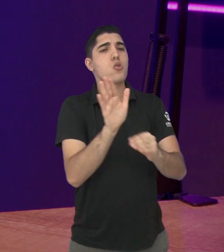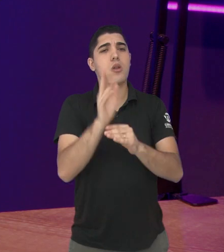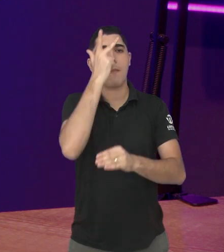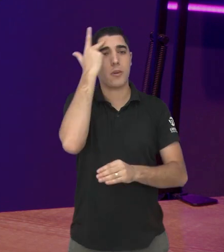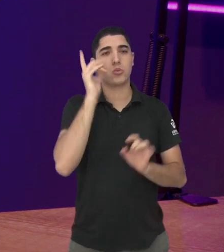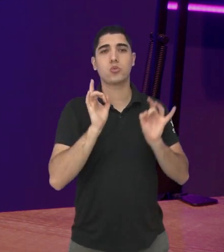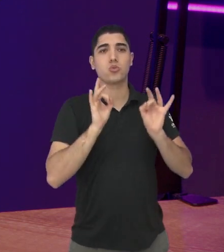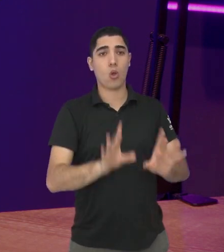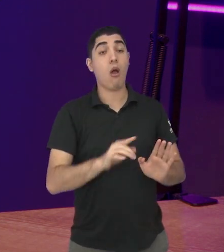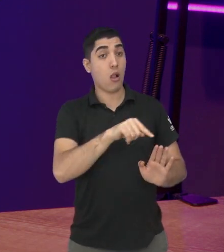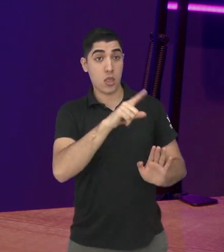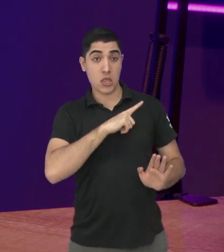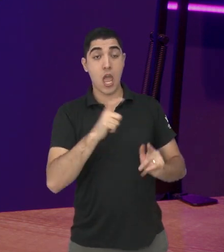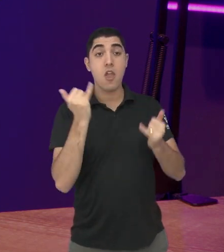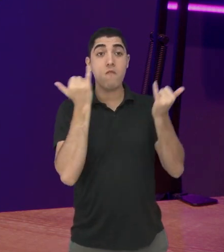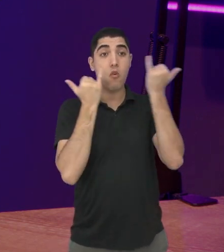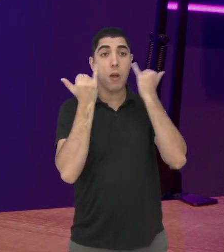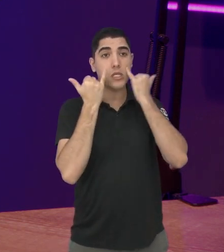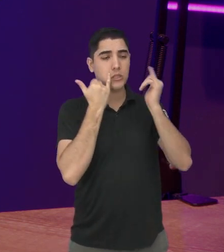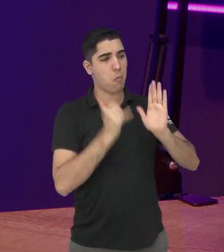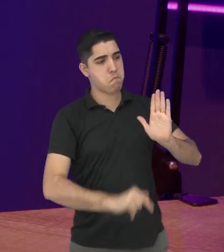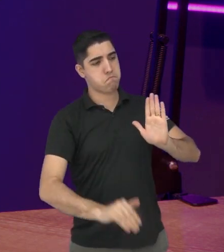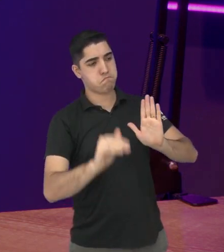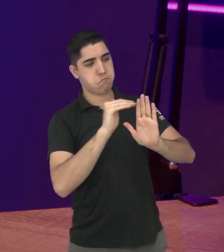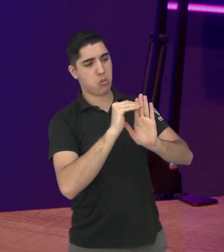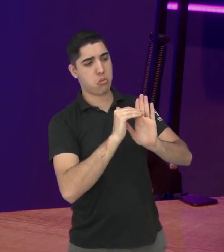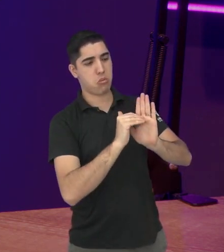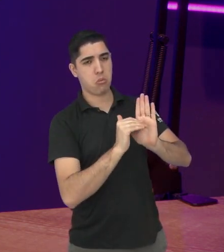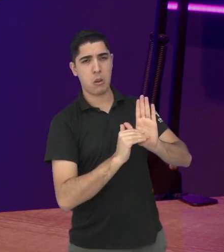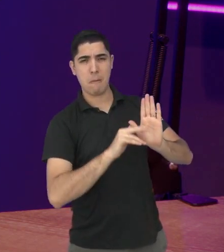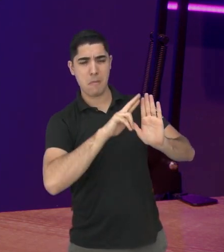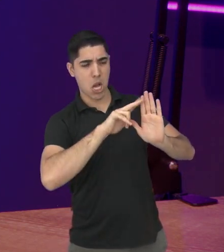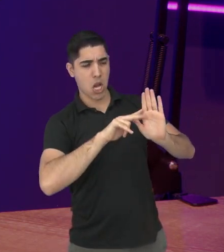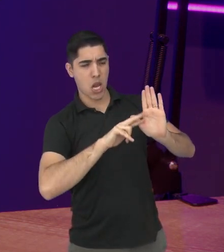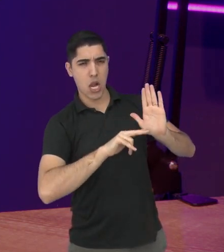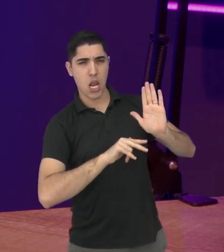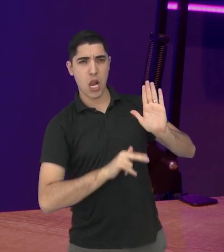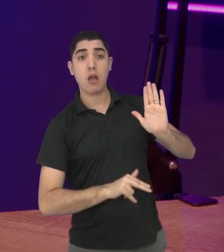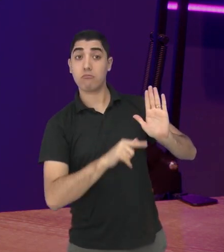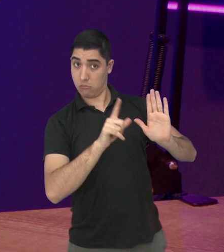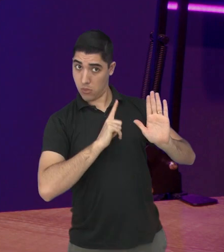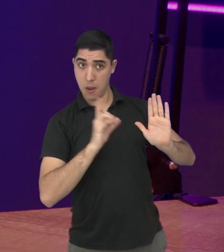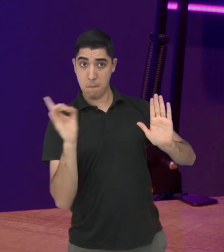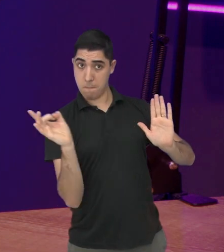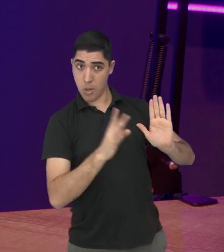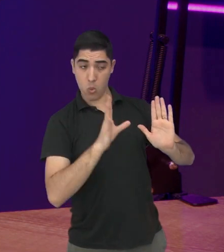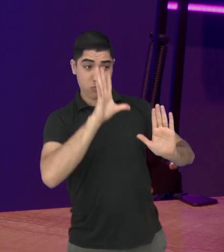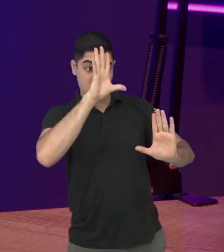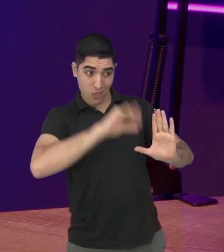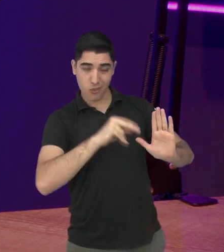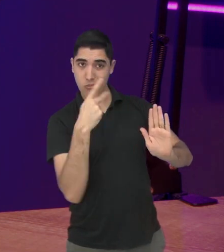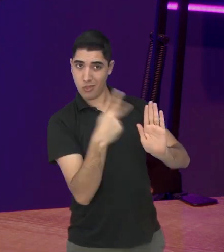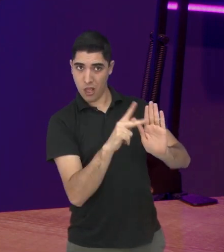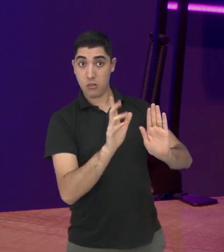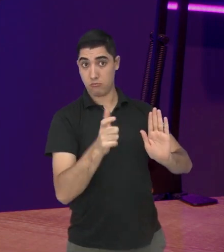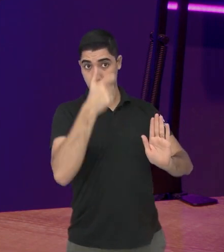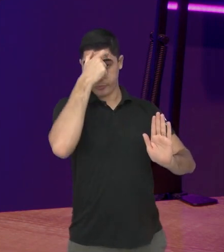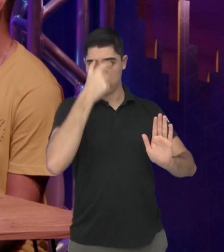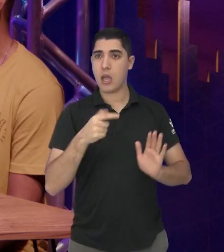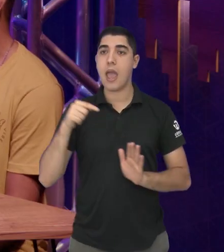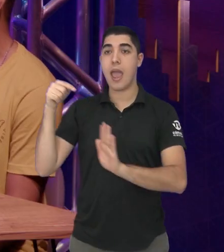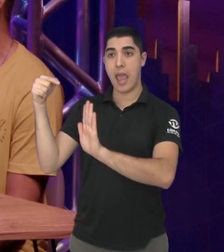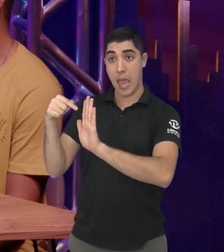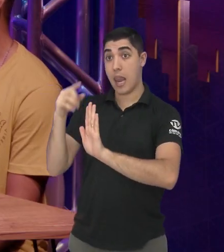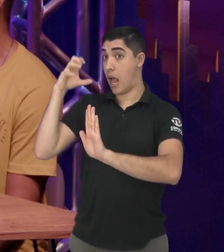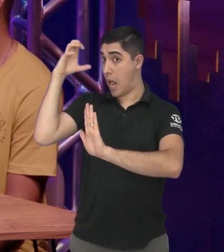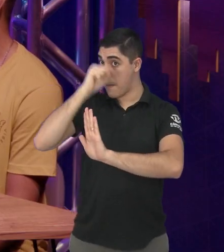ele tem um grande banco de dados, ele vai consultando esse banco de dados para responder o que a gente quer. né? Ele vai tendo esse raciocínio, Ele mas ele não